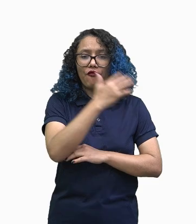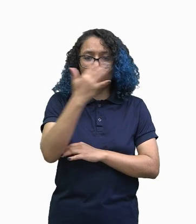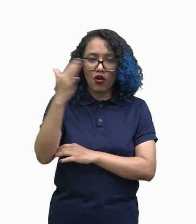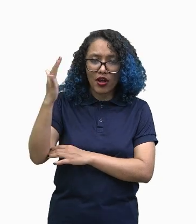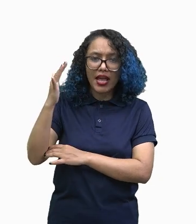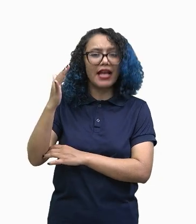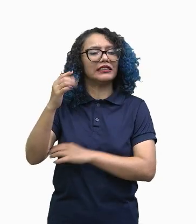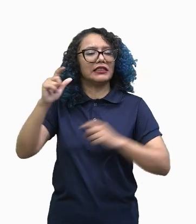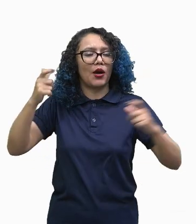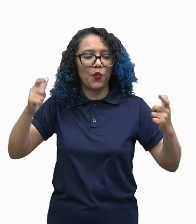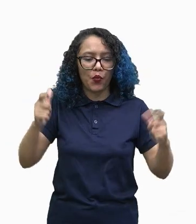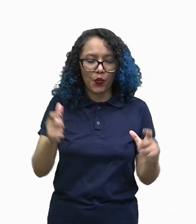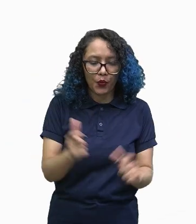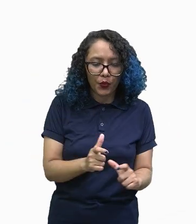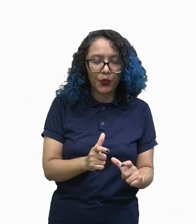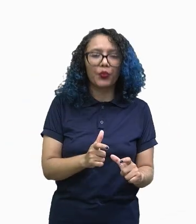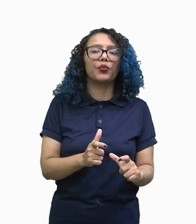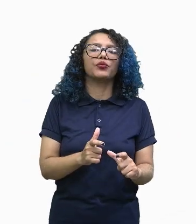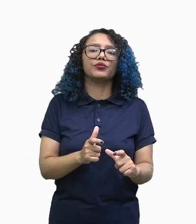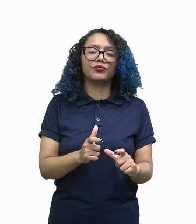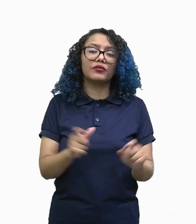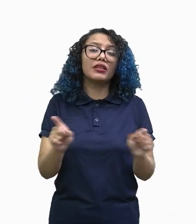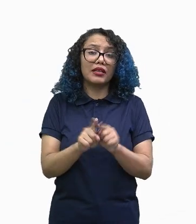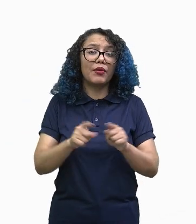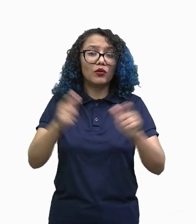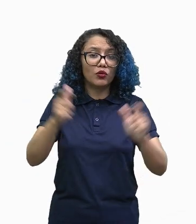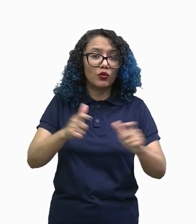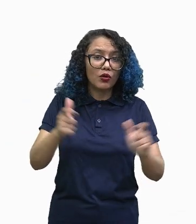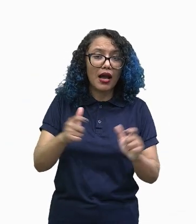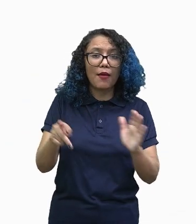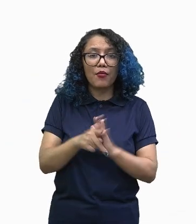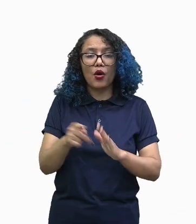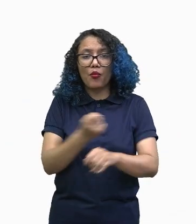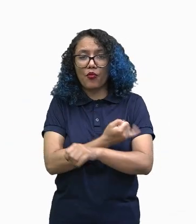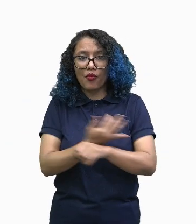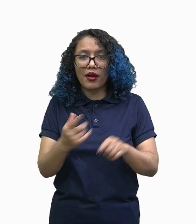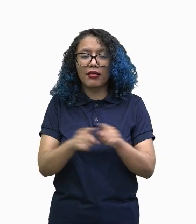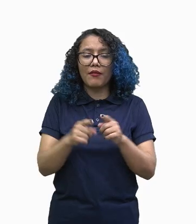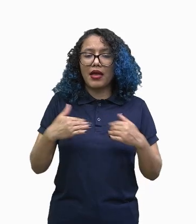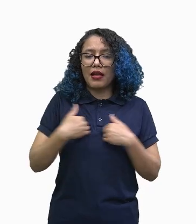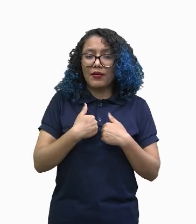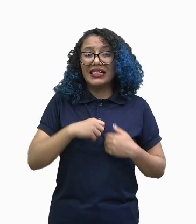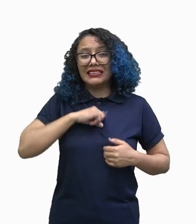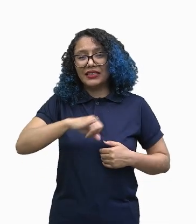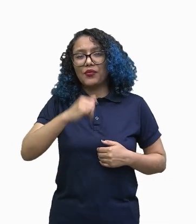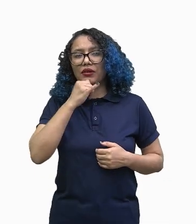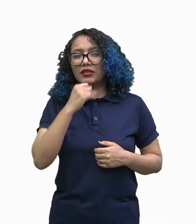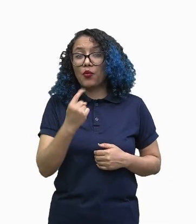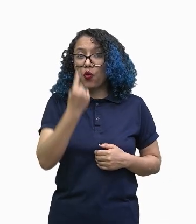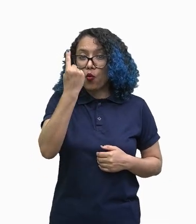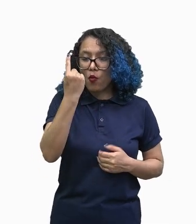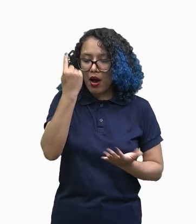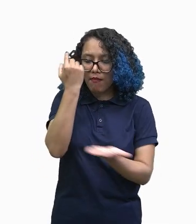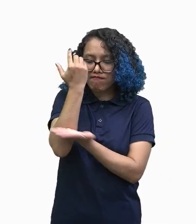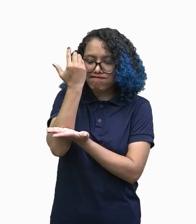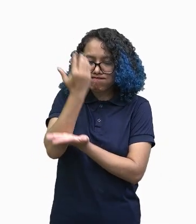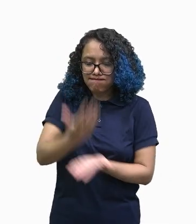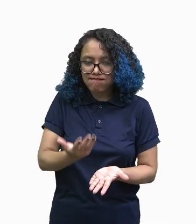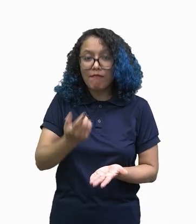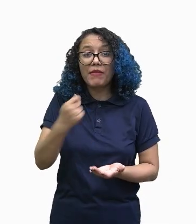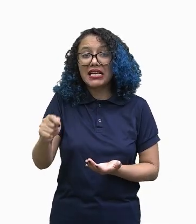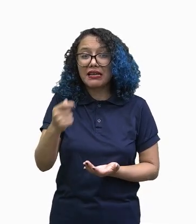da floresta e habitats, porque para tirar uma precisa retirar várias que estão